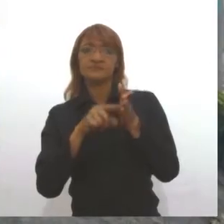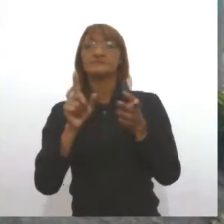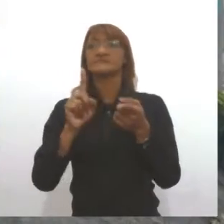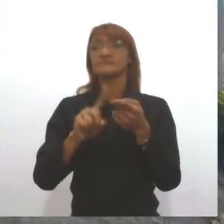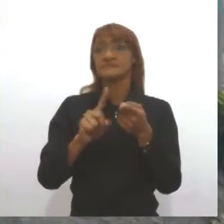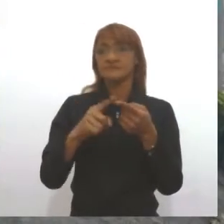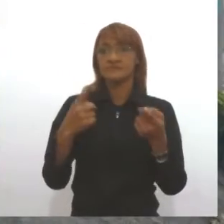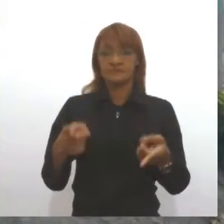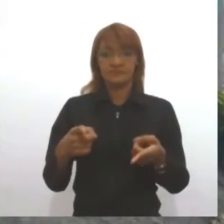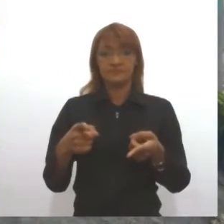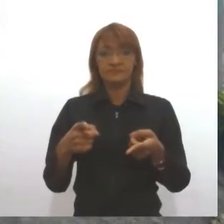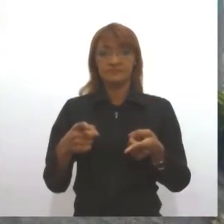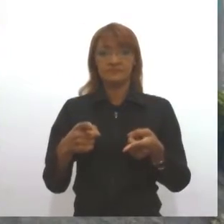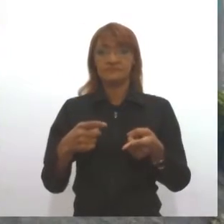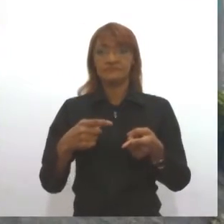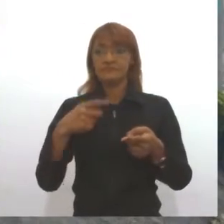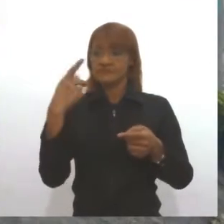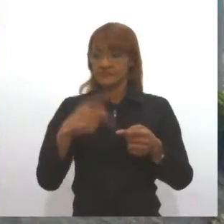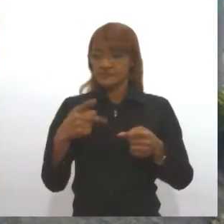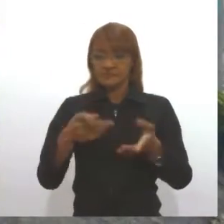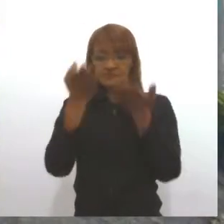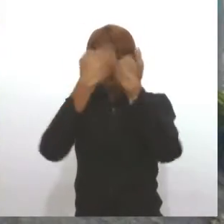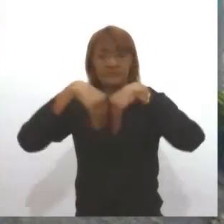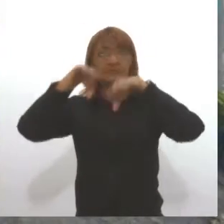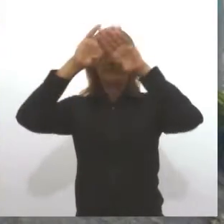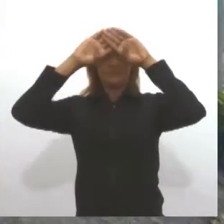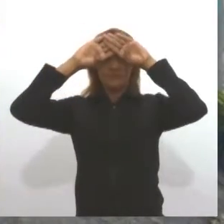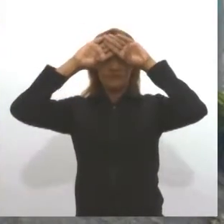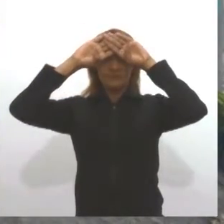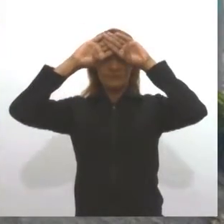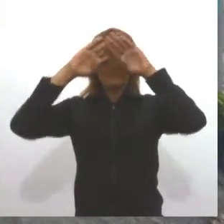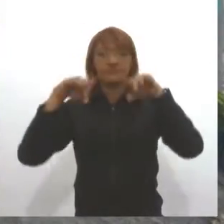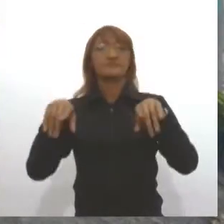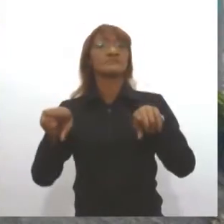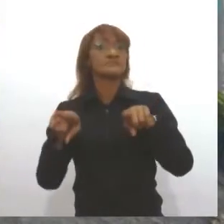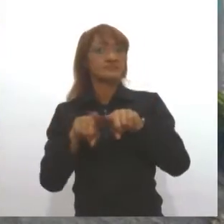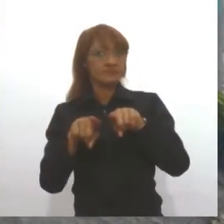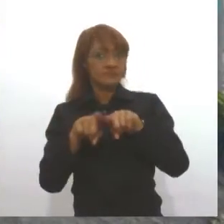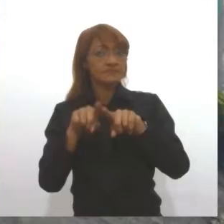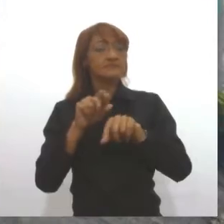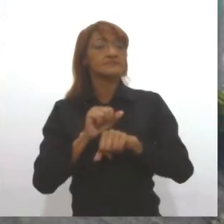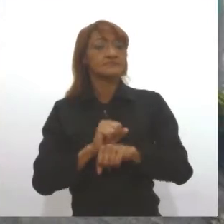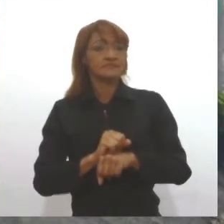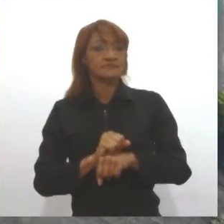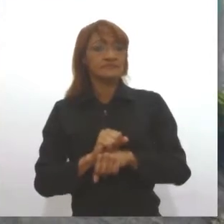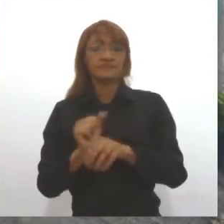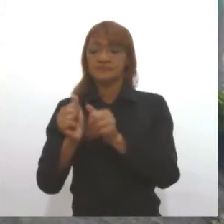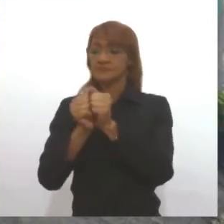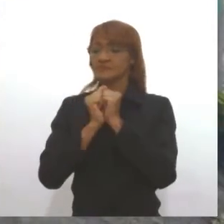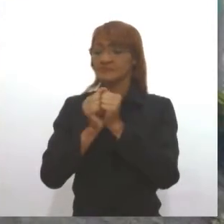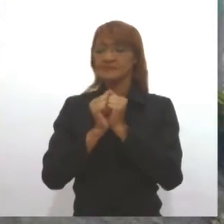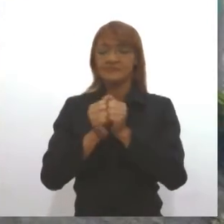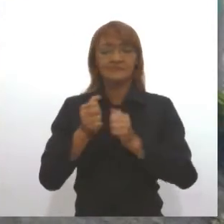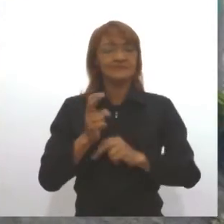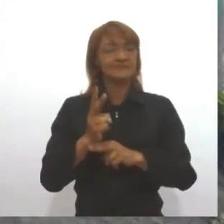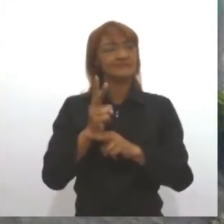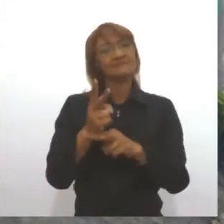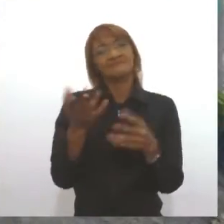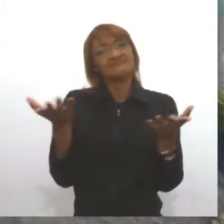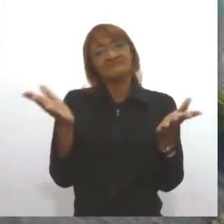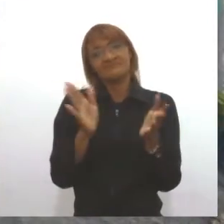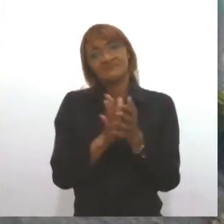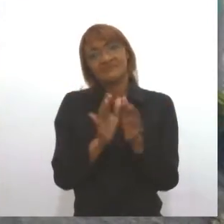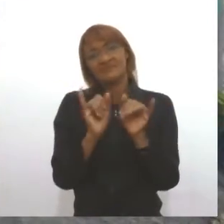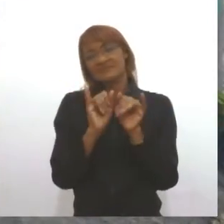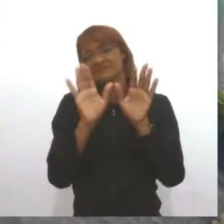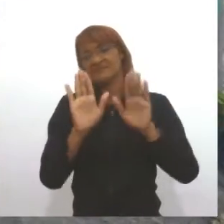no orixá, se cuidar no santo também. Acho que estão juntos e acho que é bobagem esse negócio